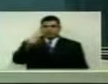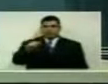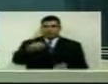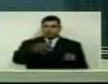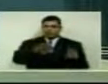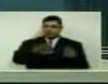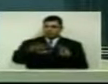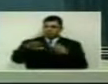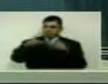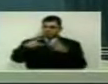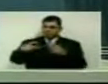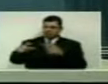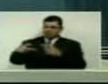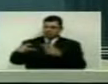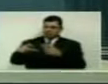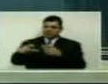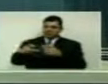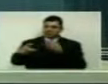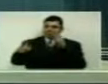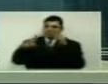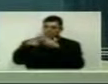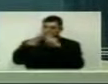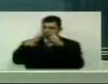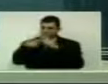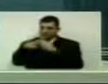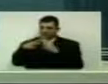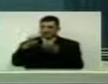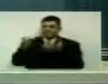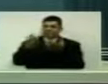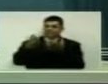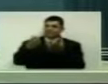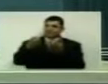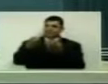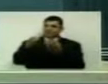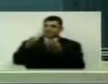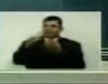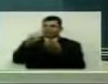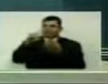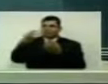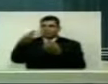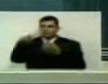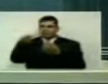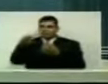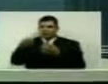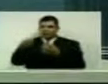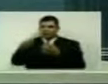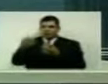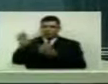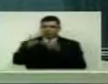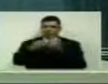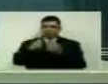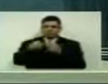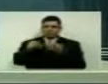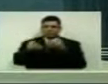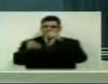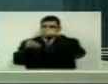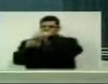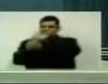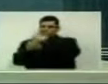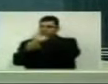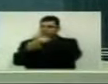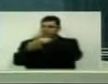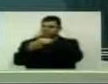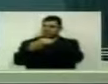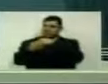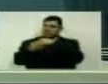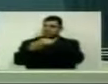Uma rede de corrupção em que o crime organizado está infiltrado